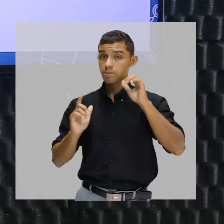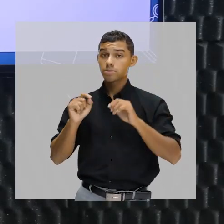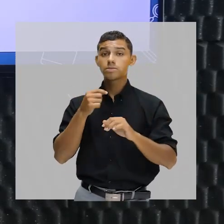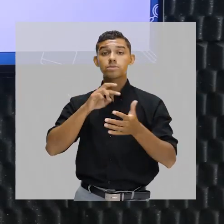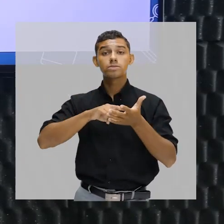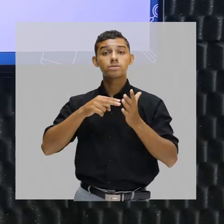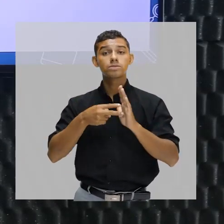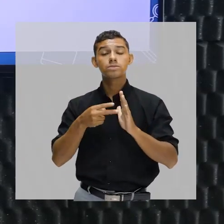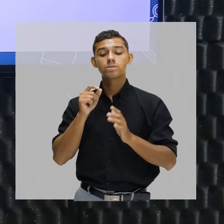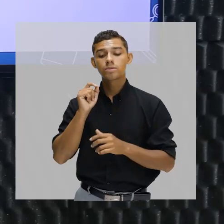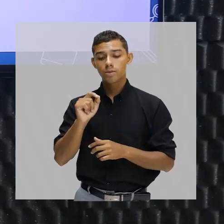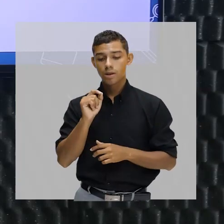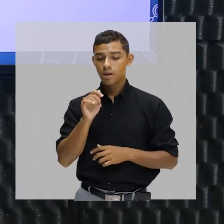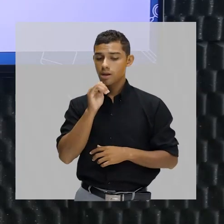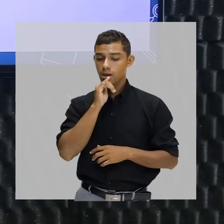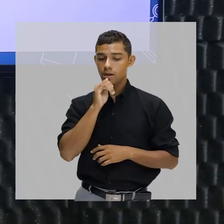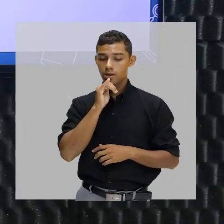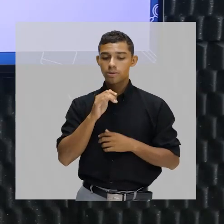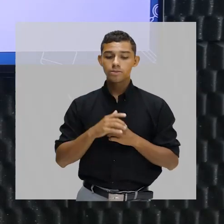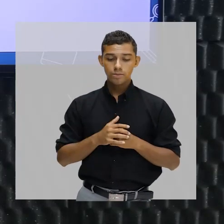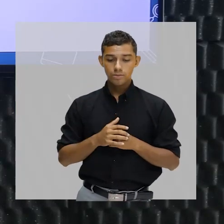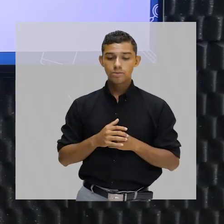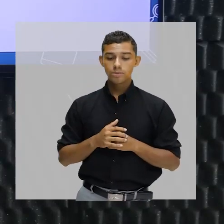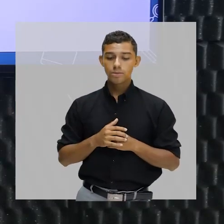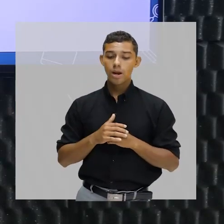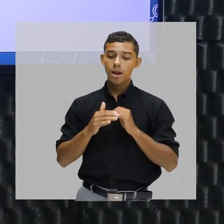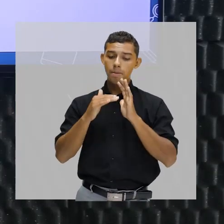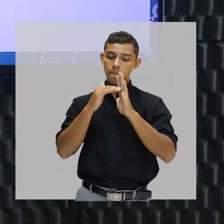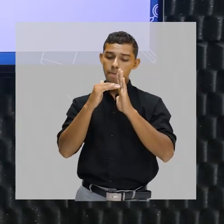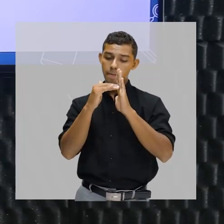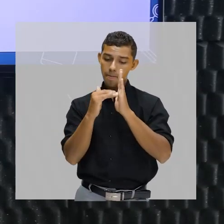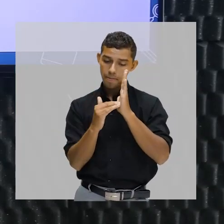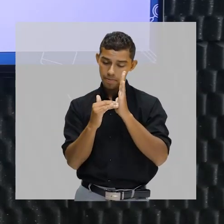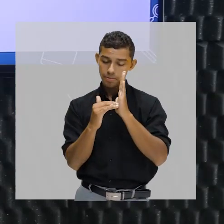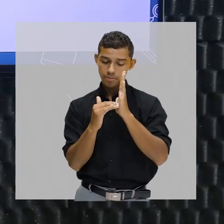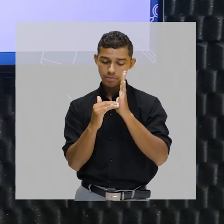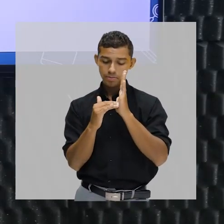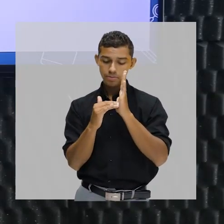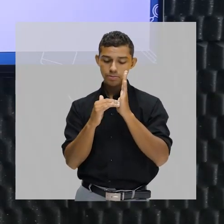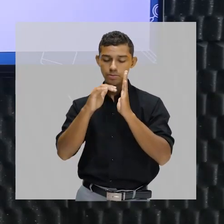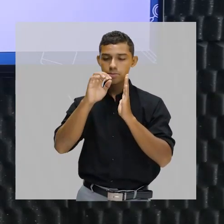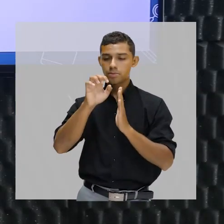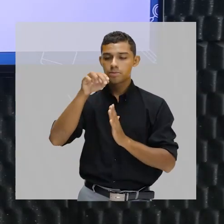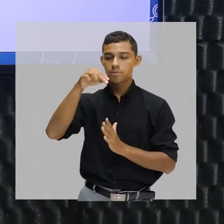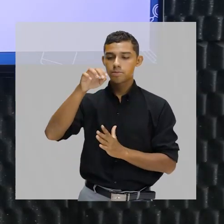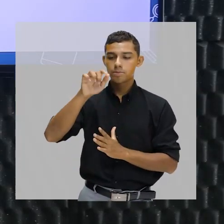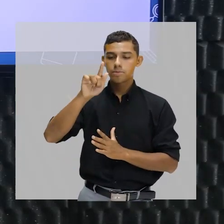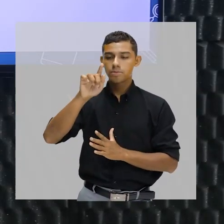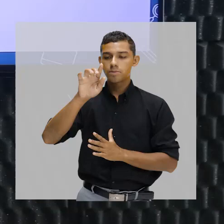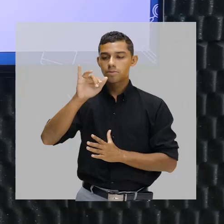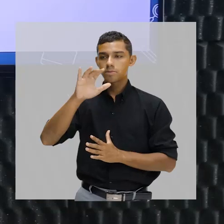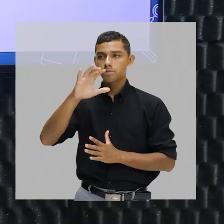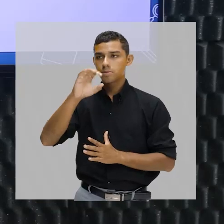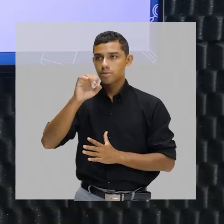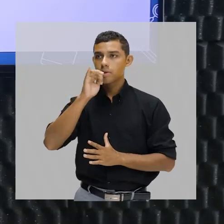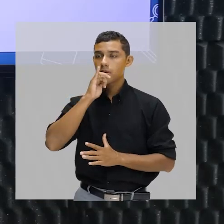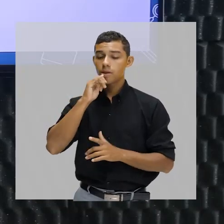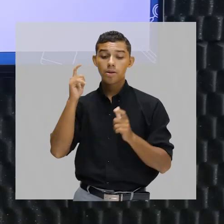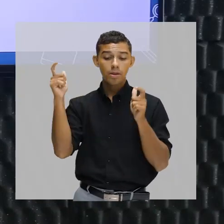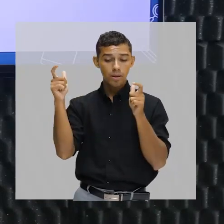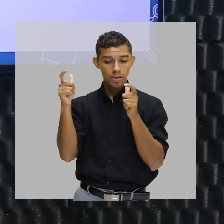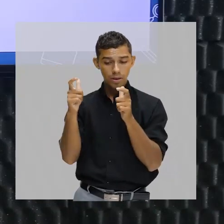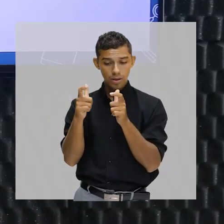dizer que ele vai ser menos energético. Se vai ser menos energético, vai ter